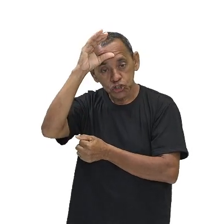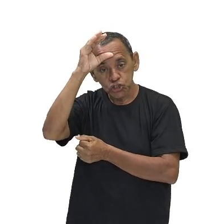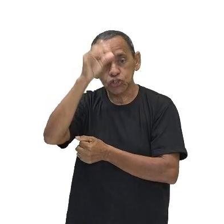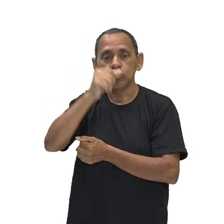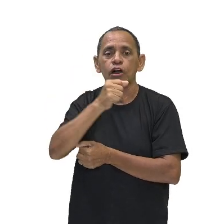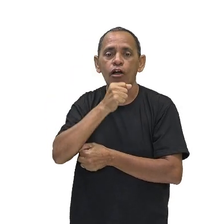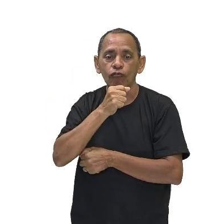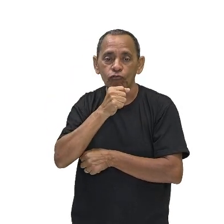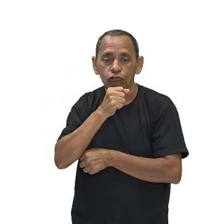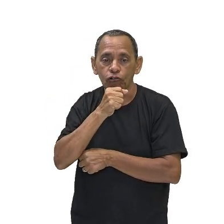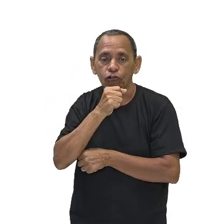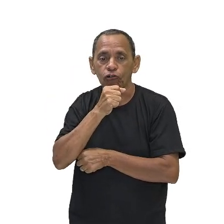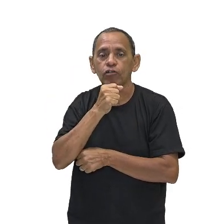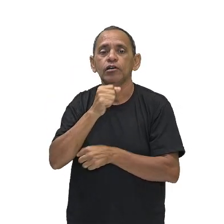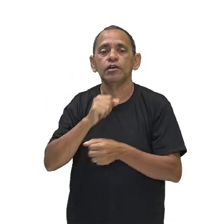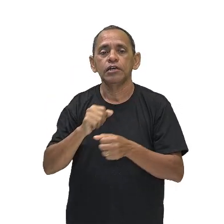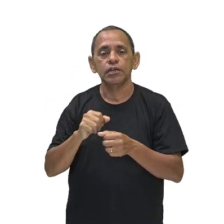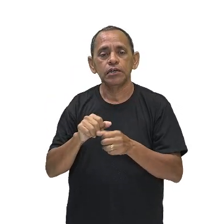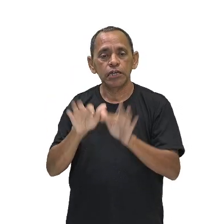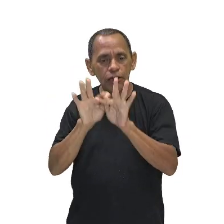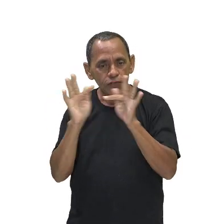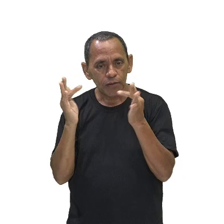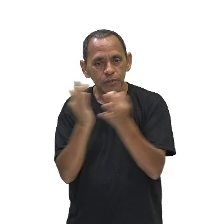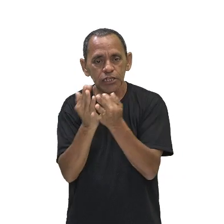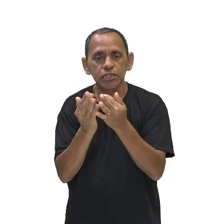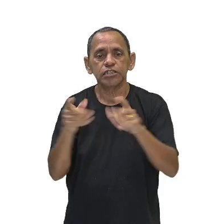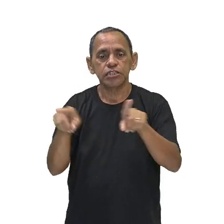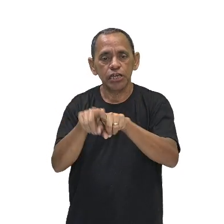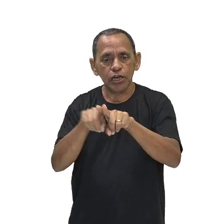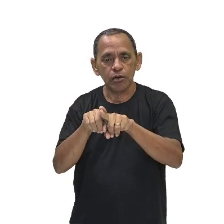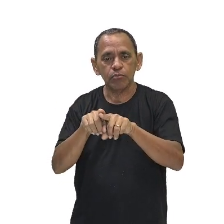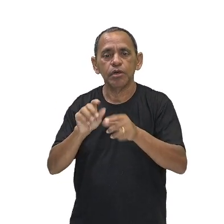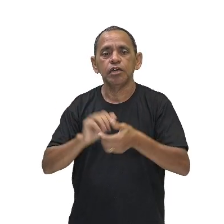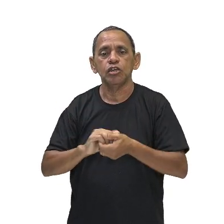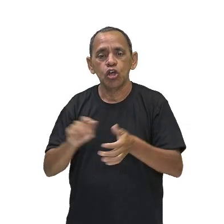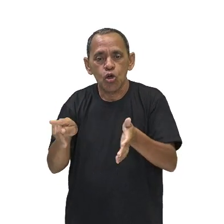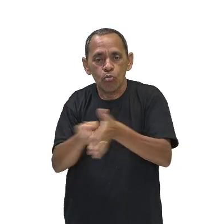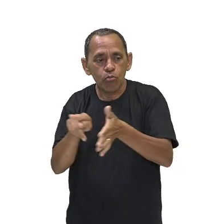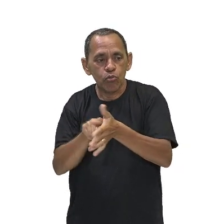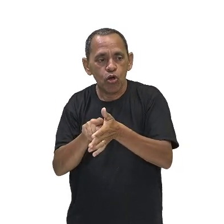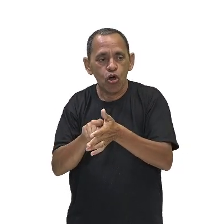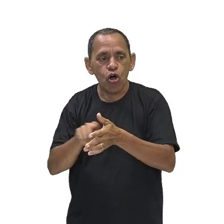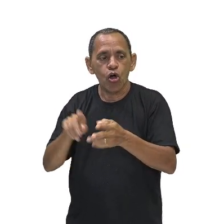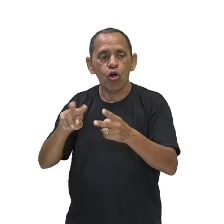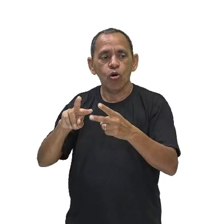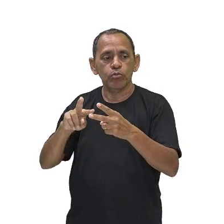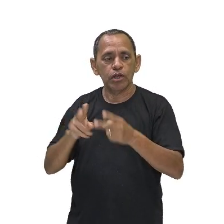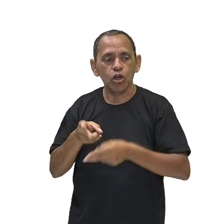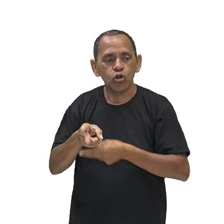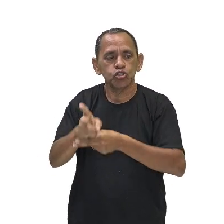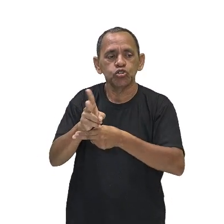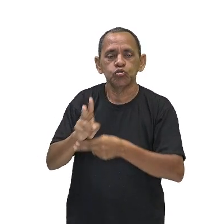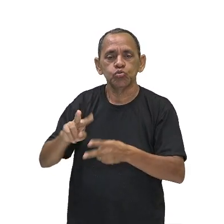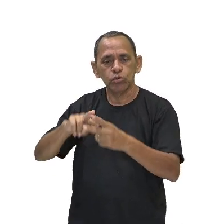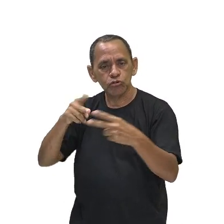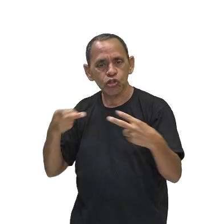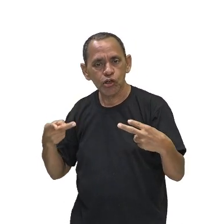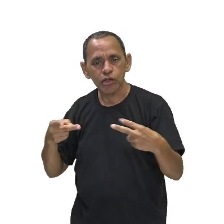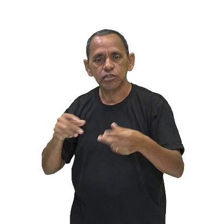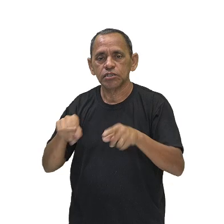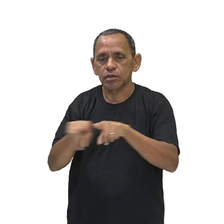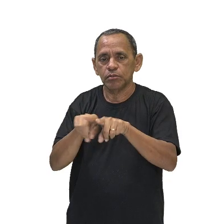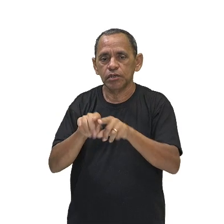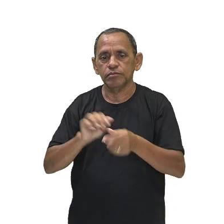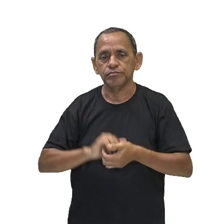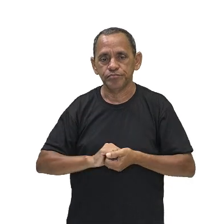né? Esses parentes consanguíneos são comuns a todos na nossa sociedade ocidental.